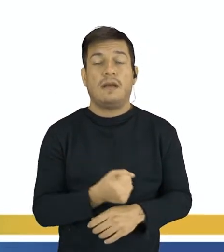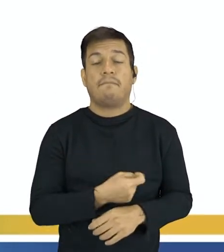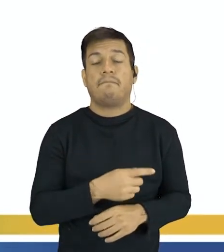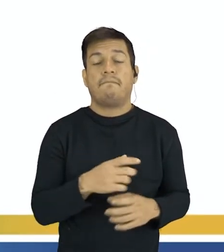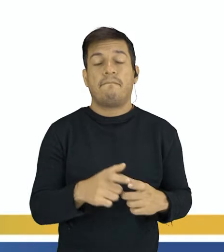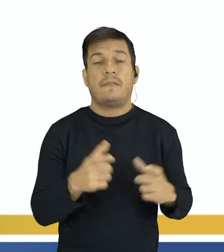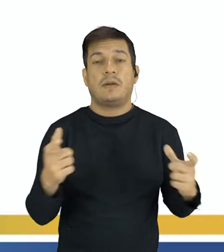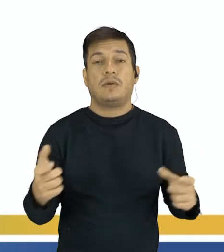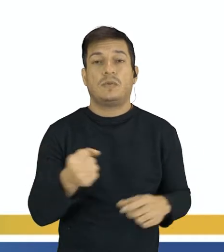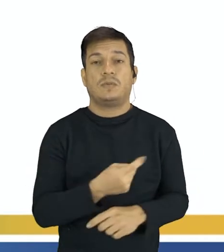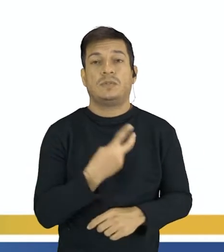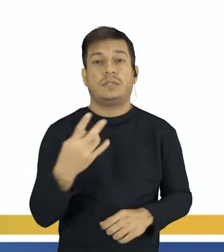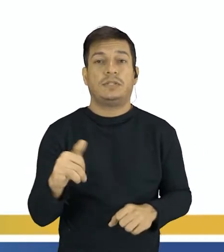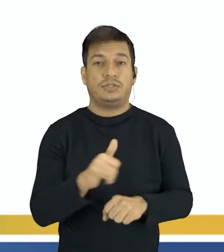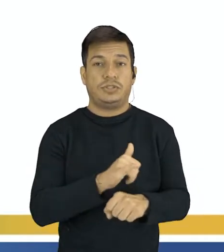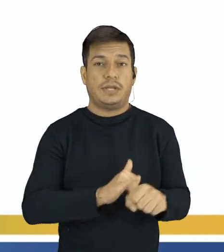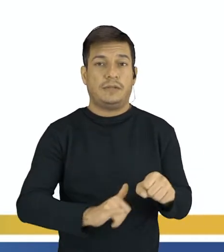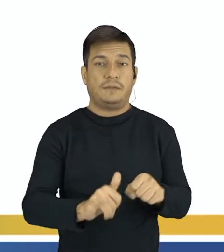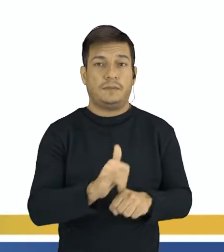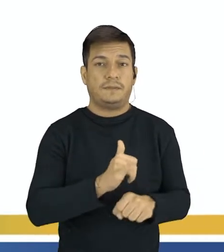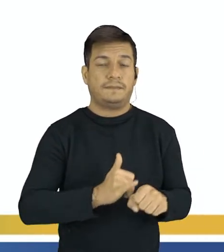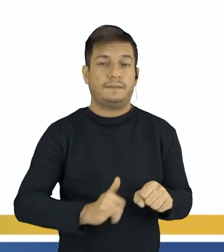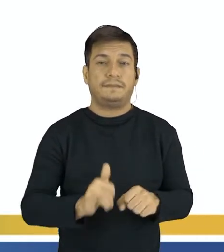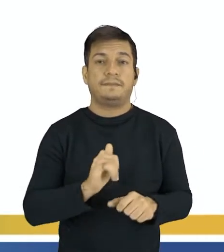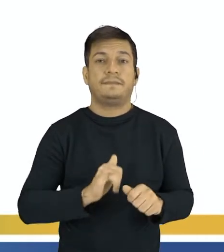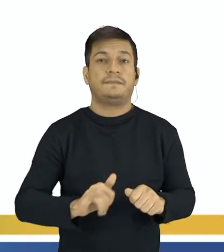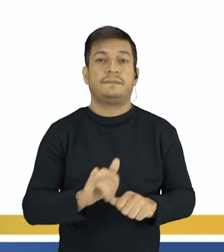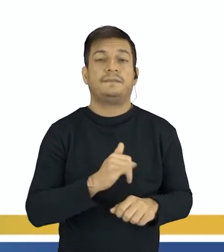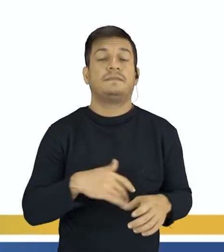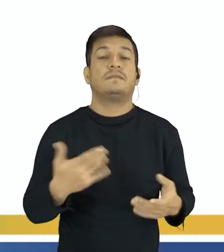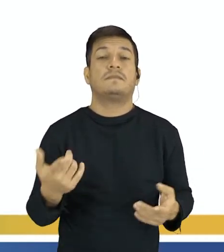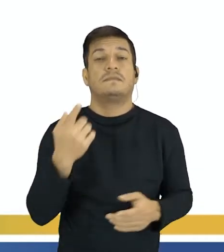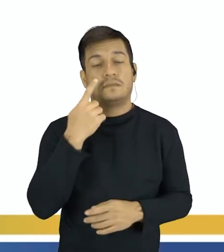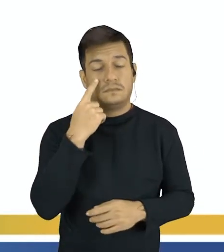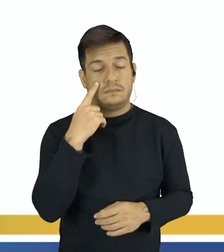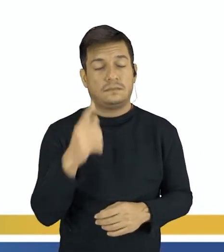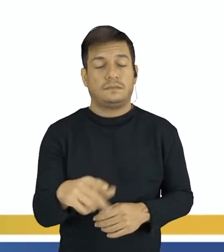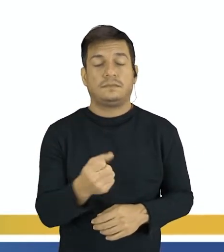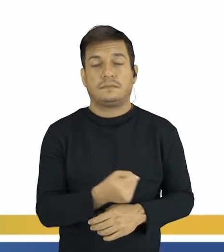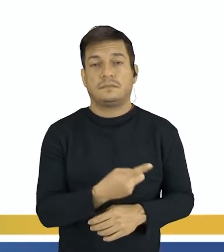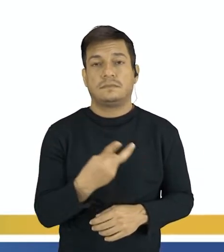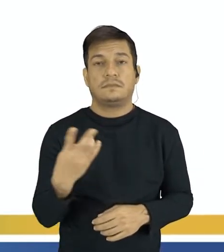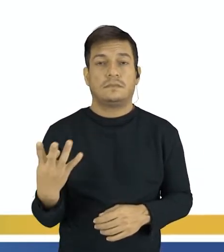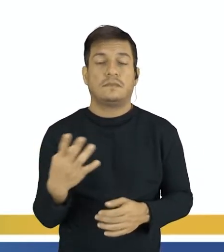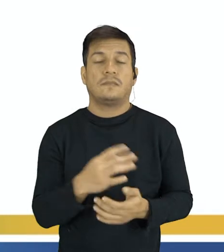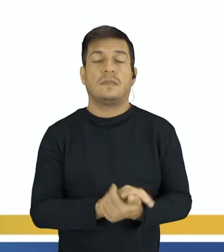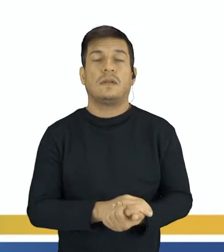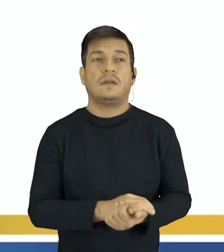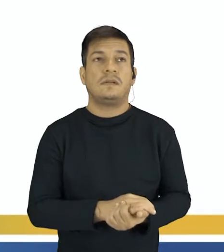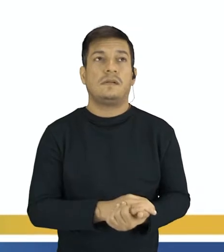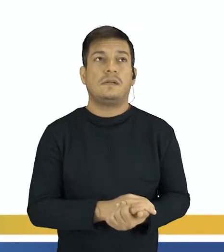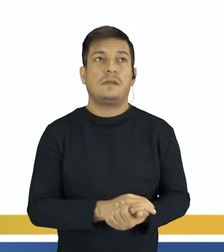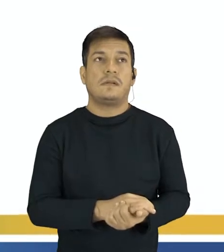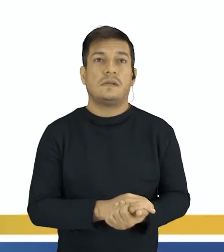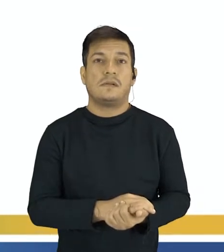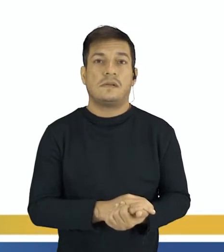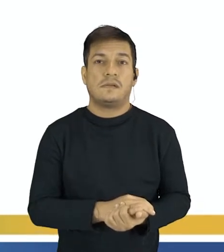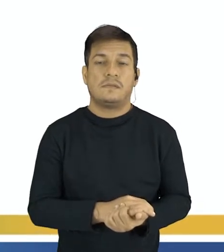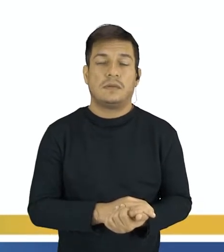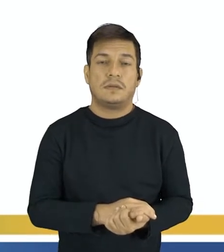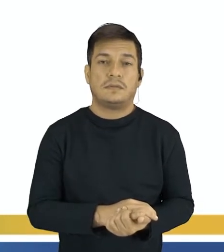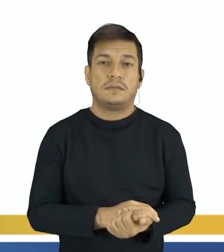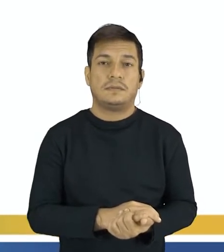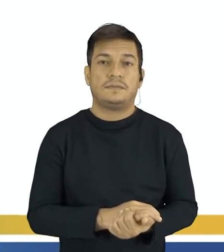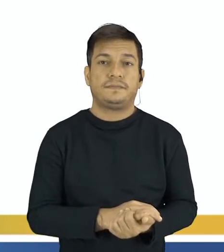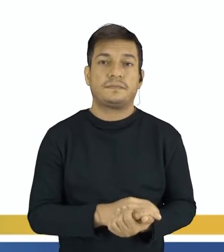Então, gente vai observar ali nos reagentes qual é a substância que tem a maior quantidade de átomos. Nessa